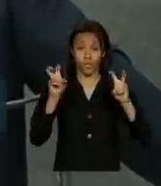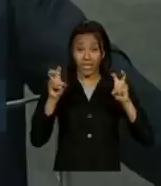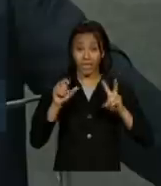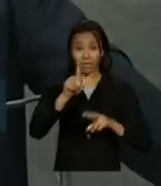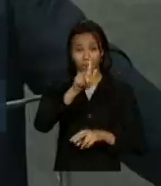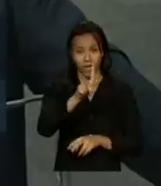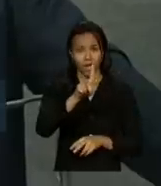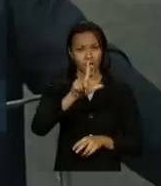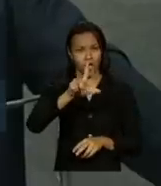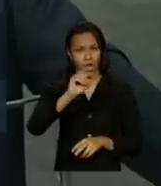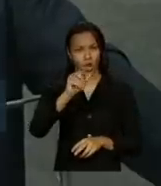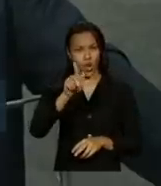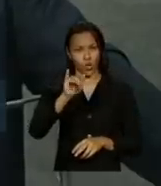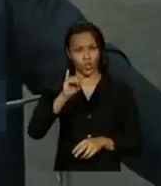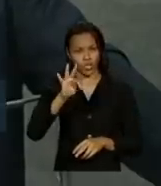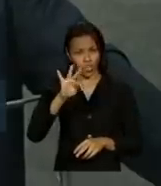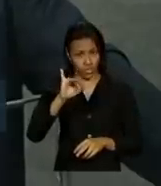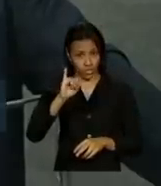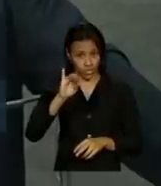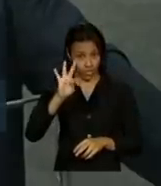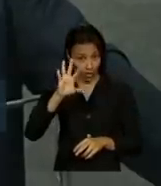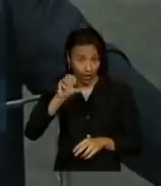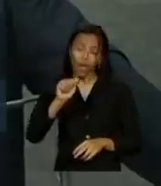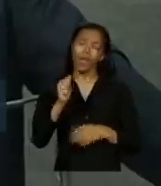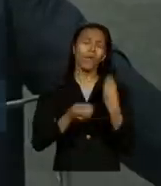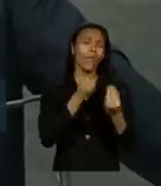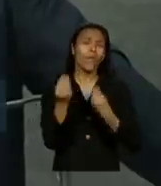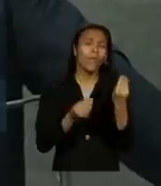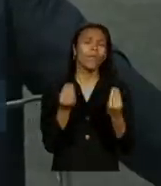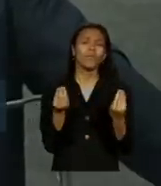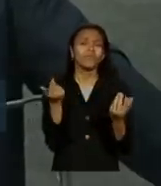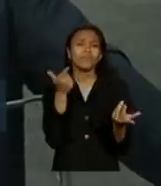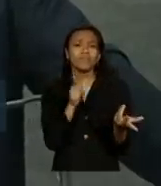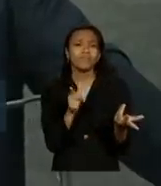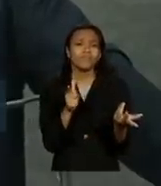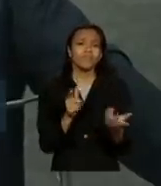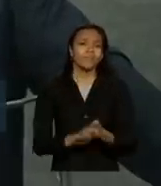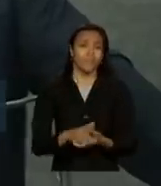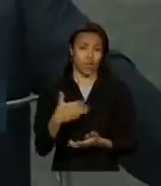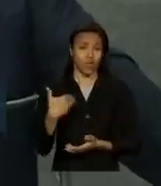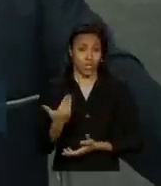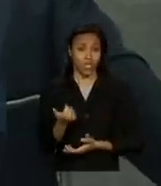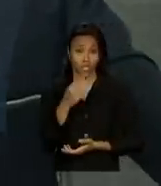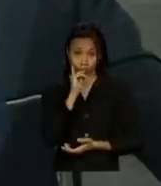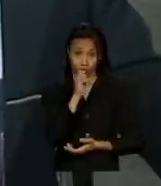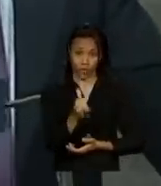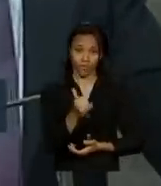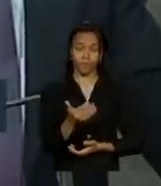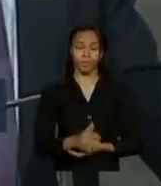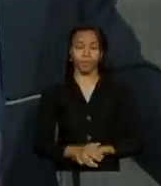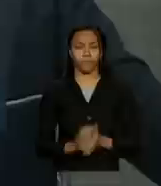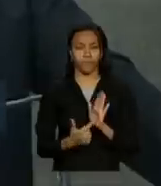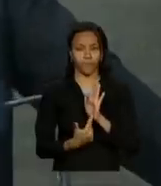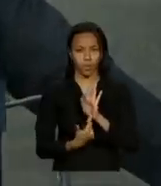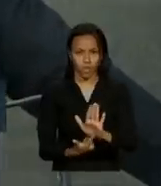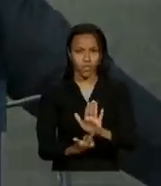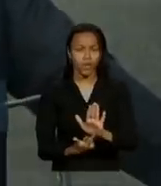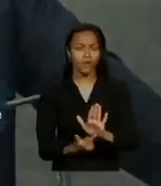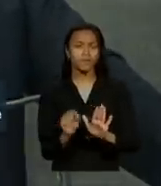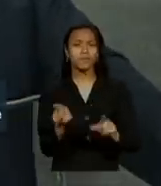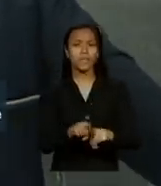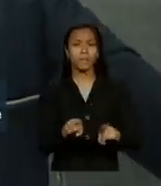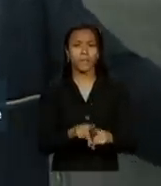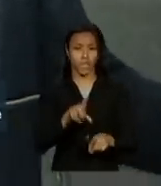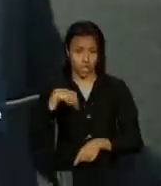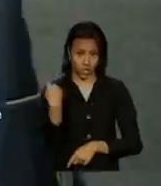tem teve um encaminhamento está tendo um encaminhamento gostaria de fazer uma observação que o dial a